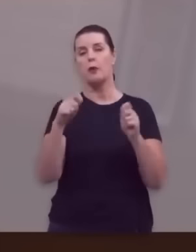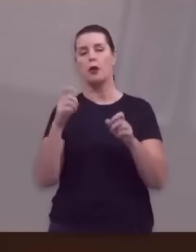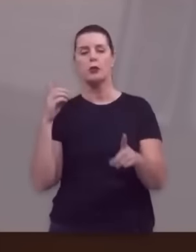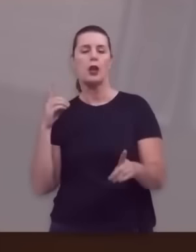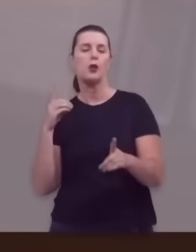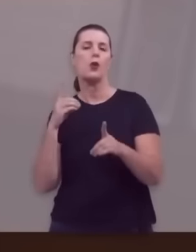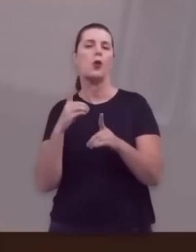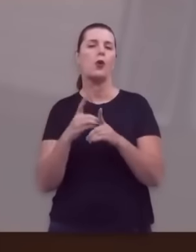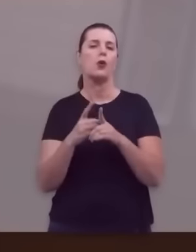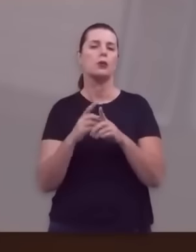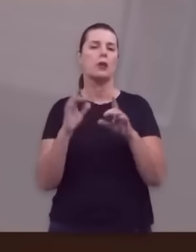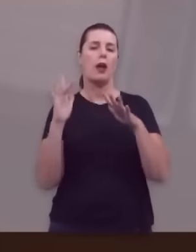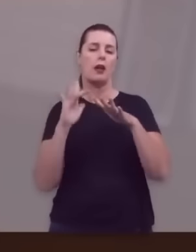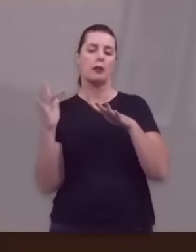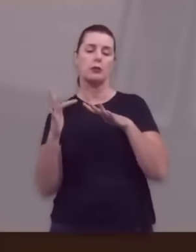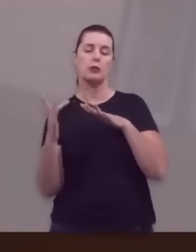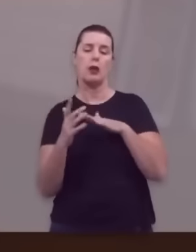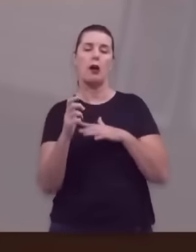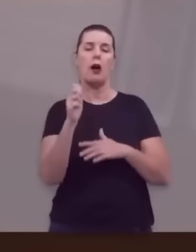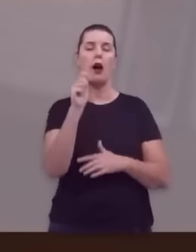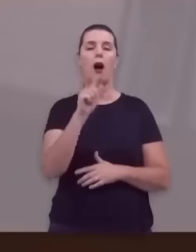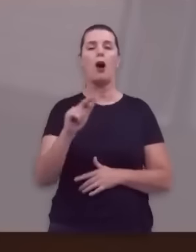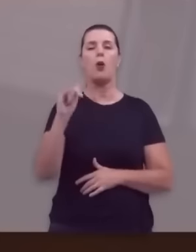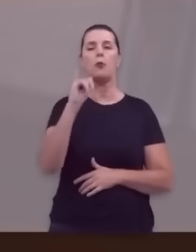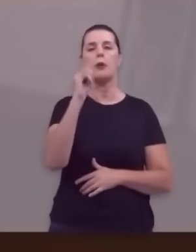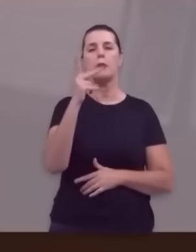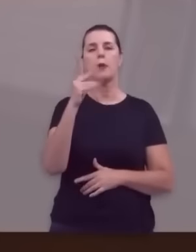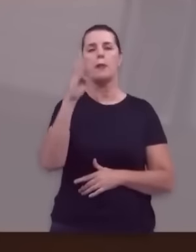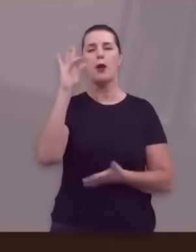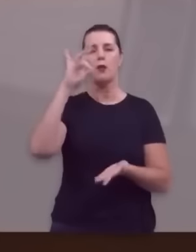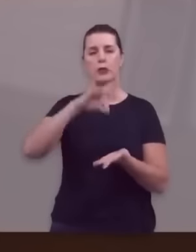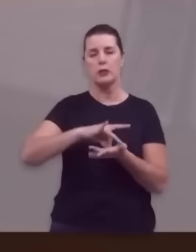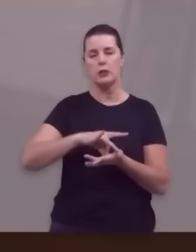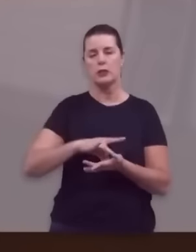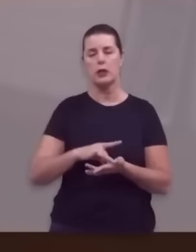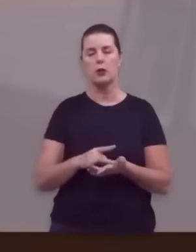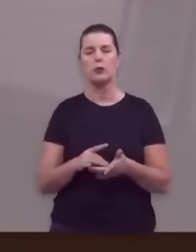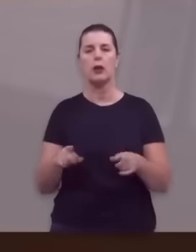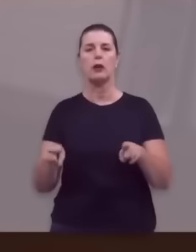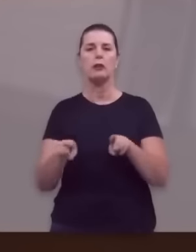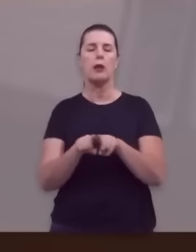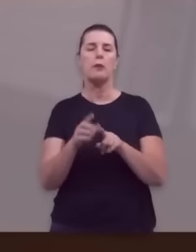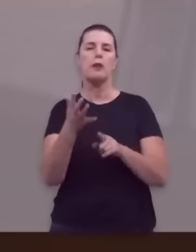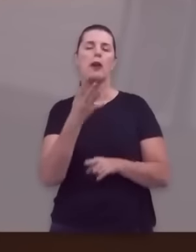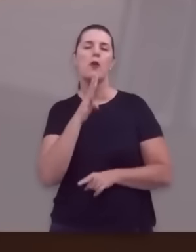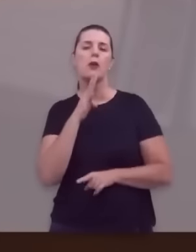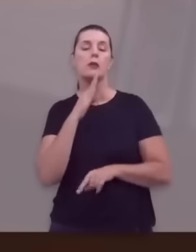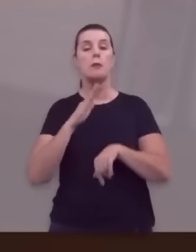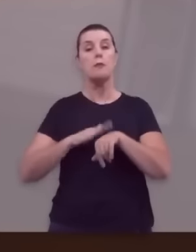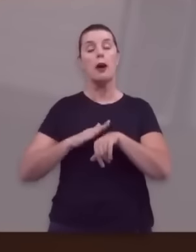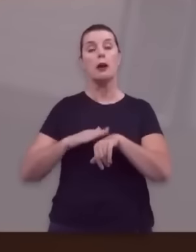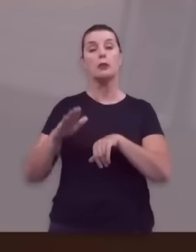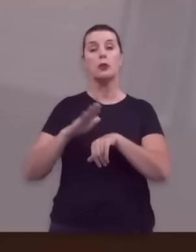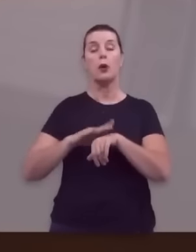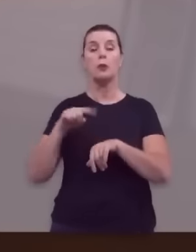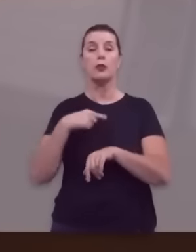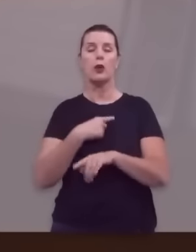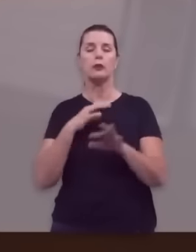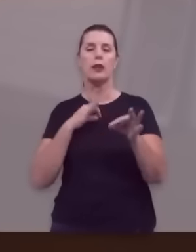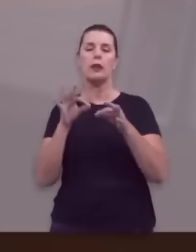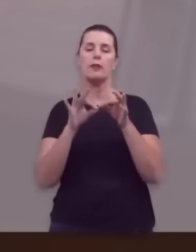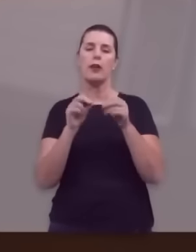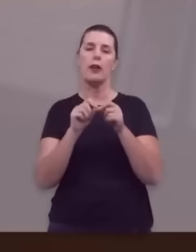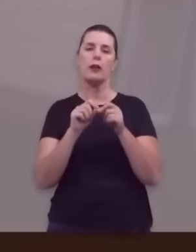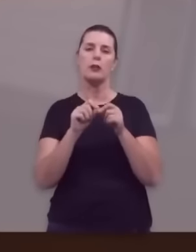encontrar nas redes sociais sempre buscando @ip oficial e se você quer conhecer um pouquinho mais daquilo que a gente tem